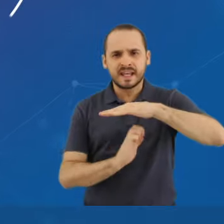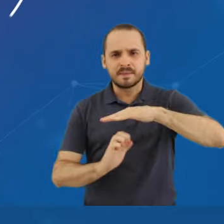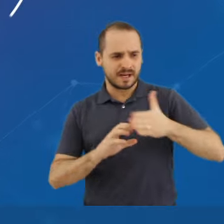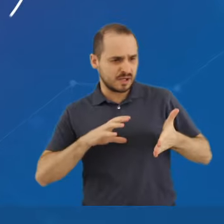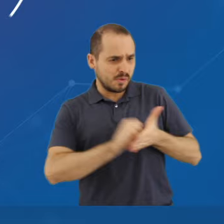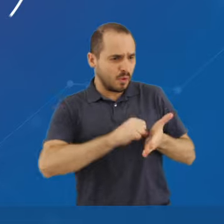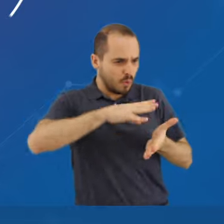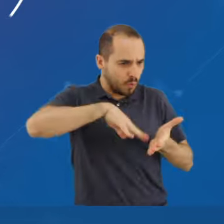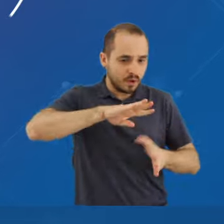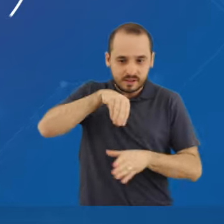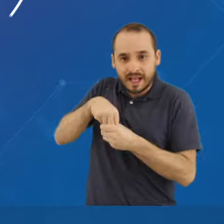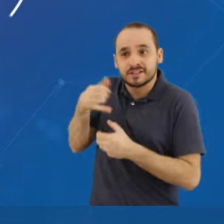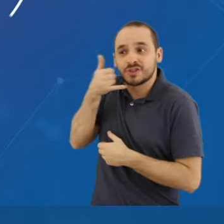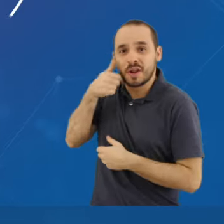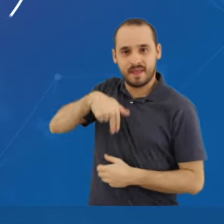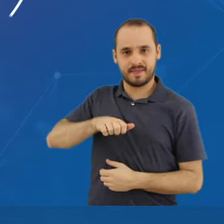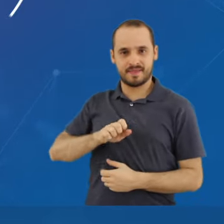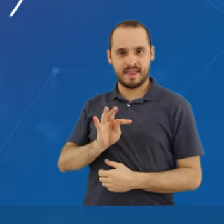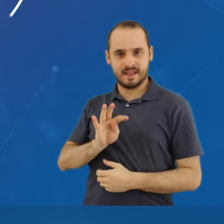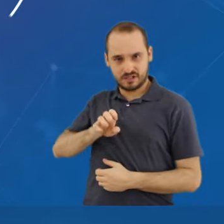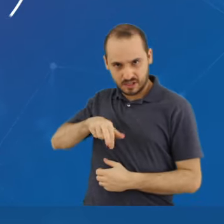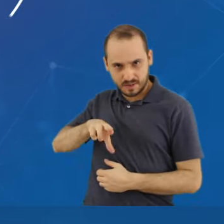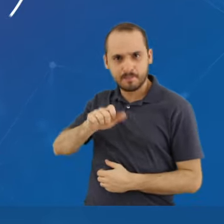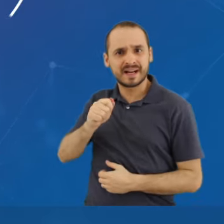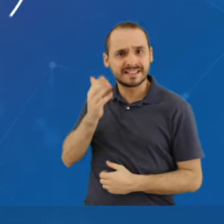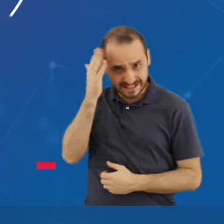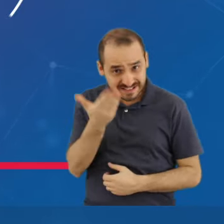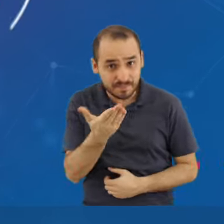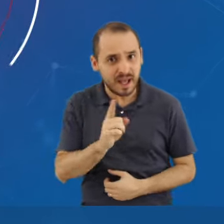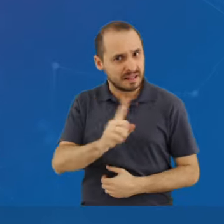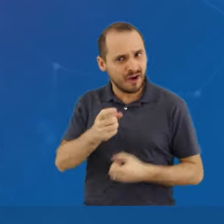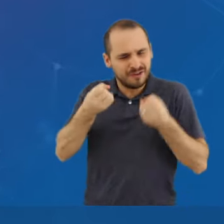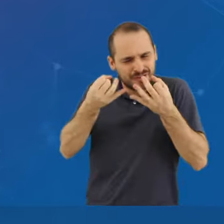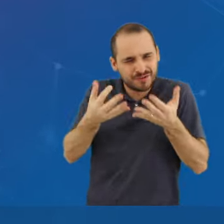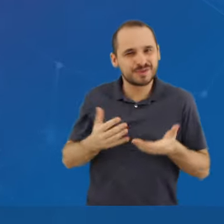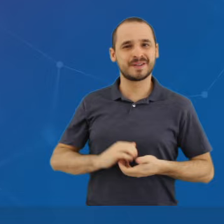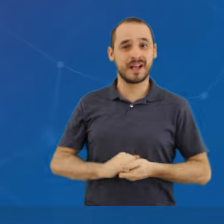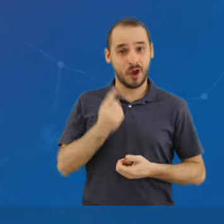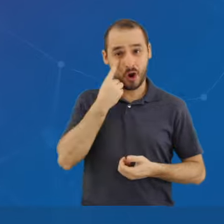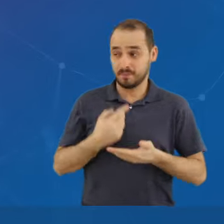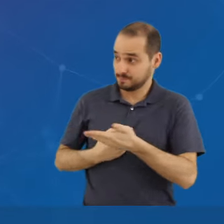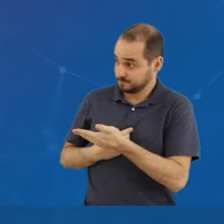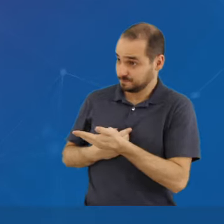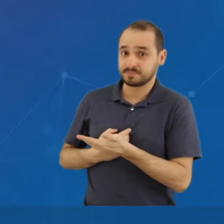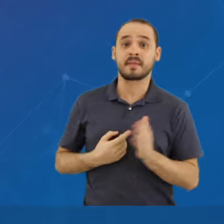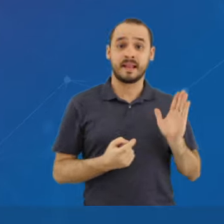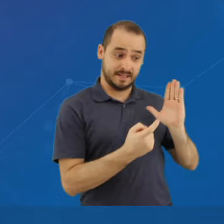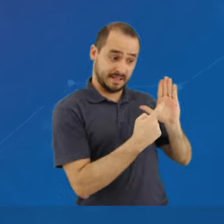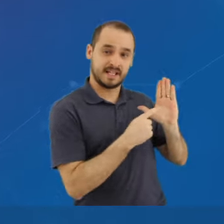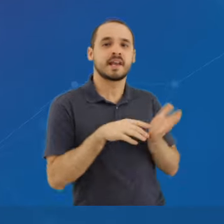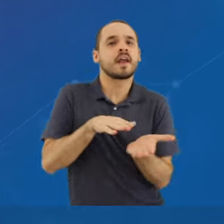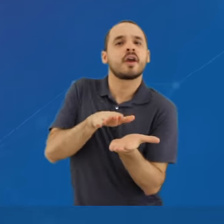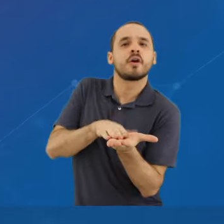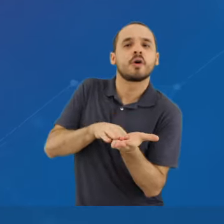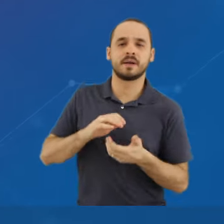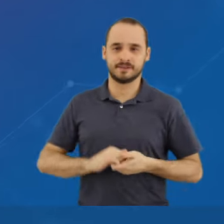Sabia que você pode incluir boletos pelo app Net Empresa? Olha como é simples. Acesse sua conta e escolha a opção